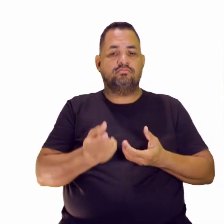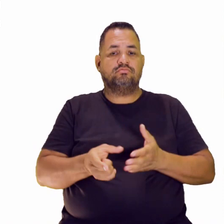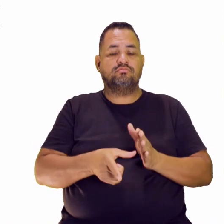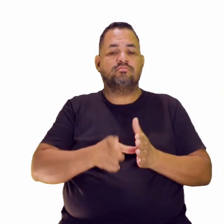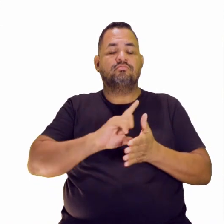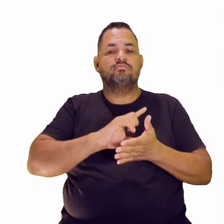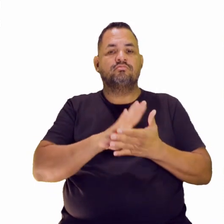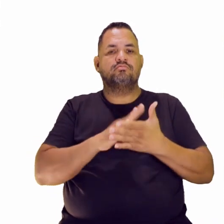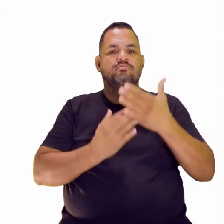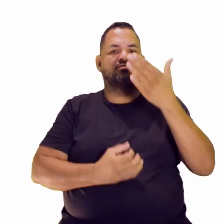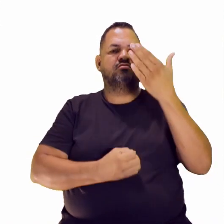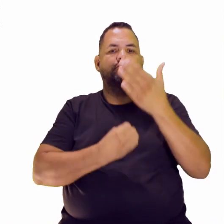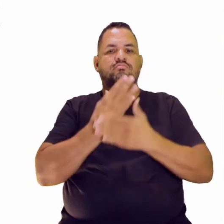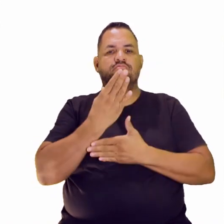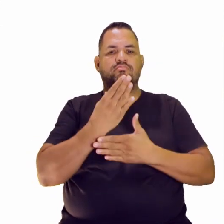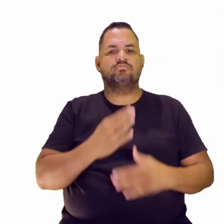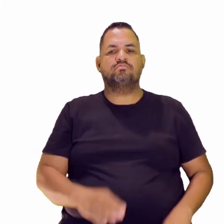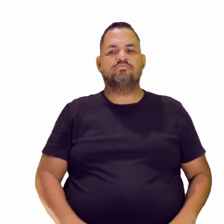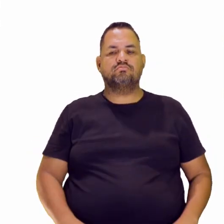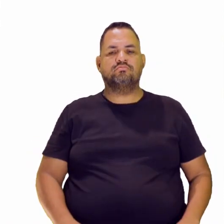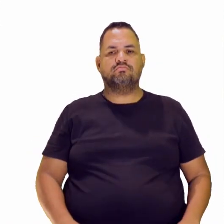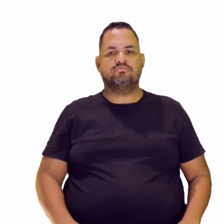aparecerem